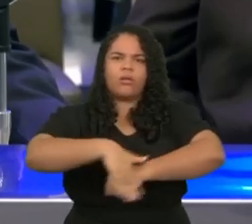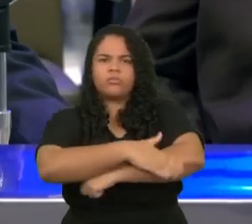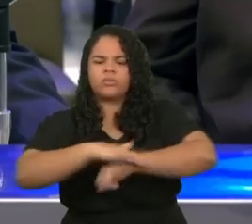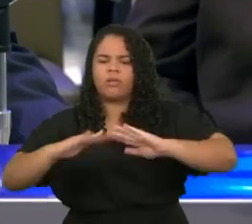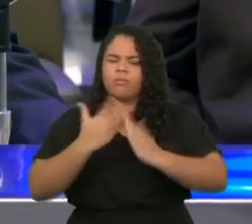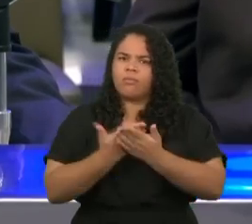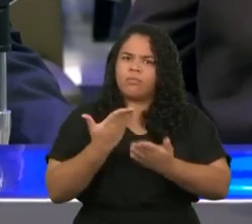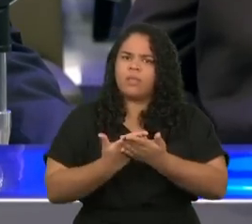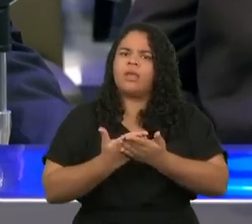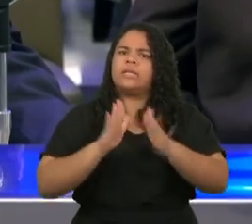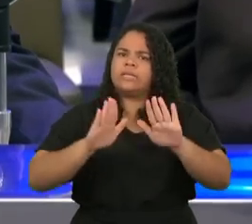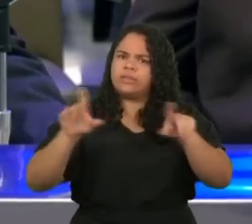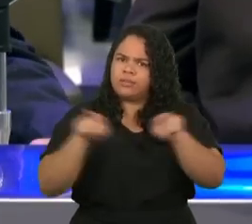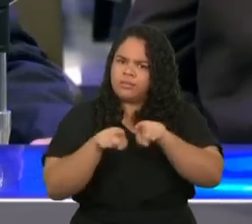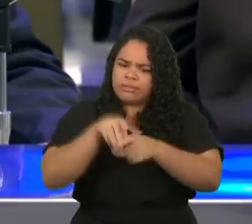confie